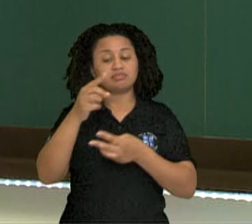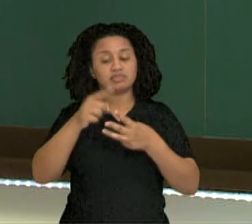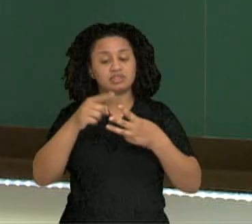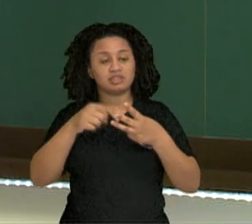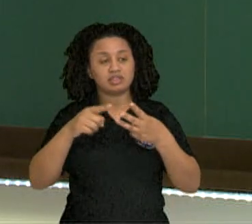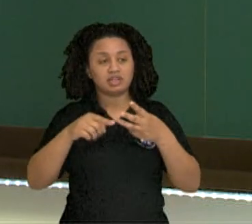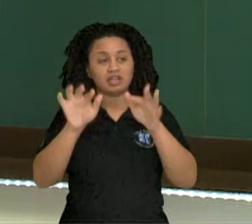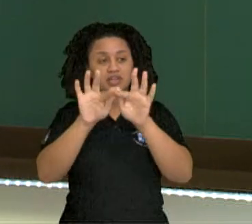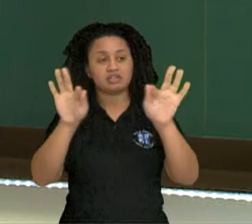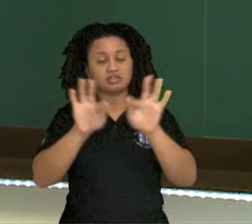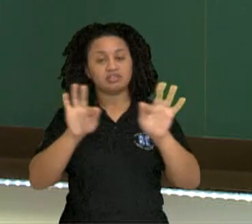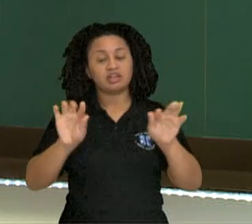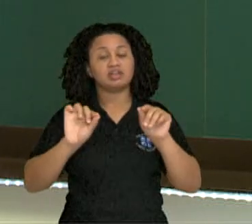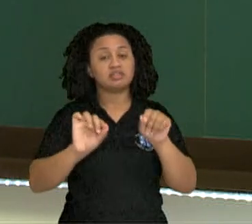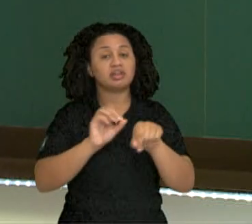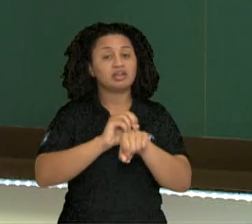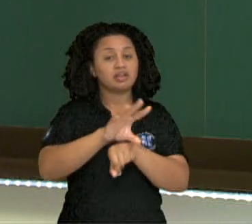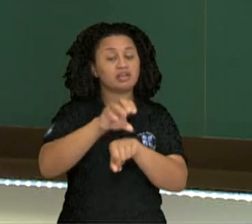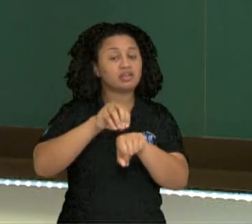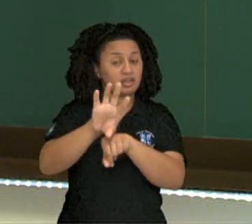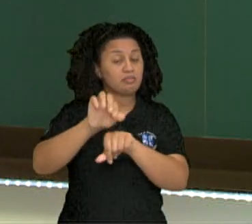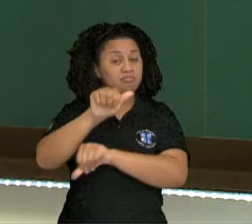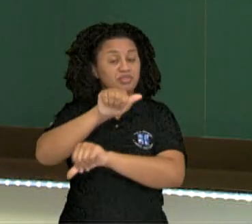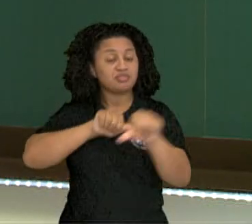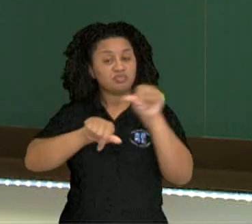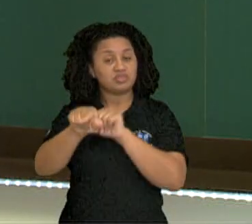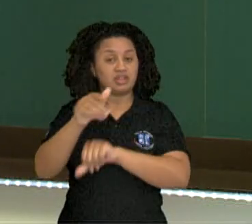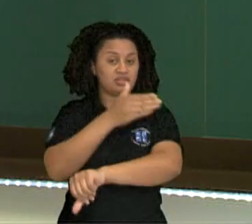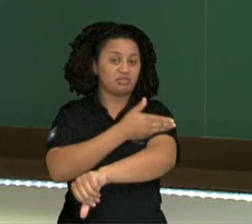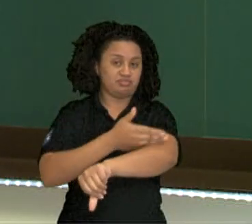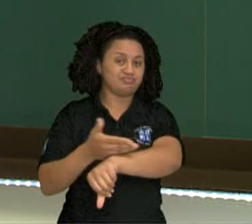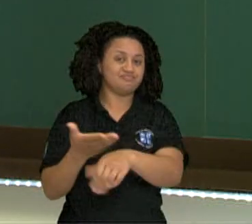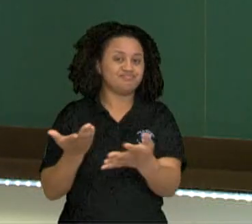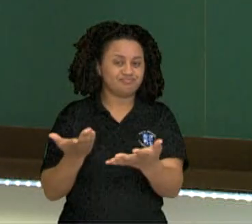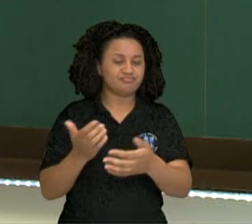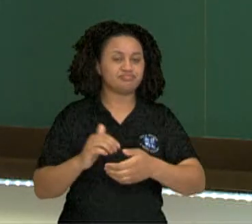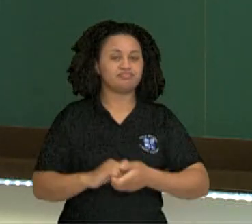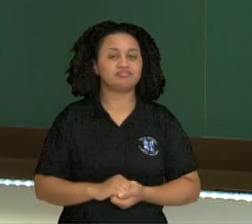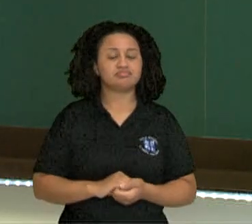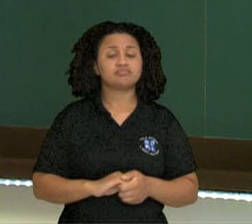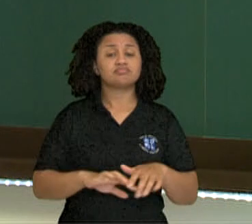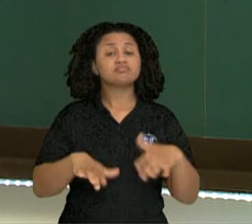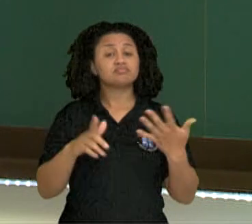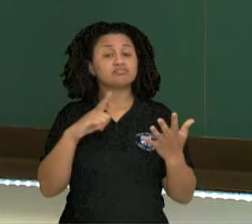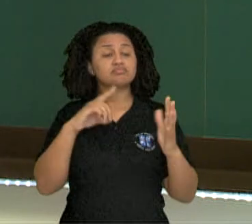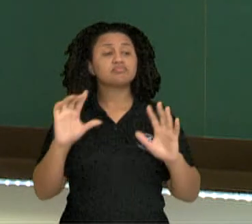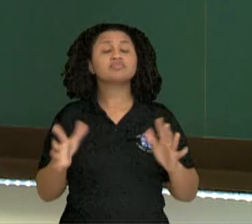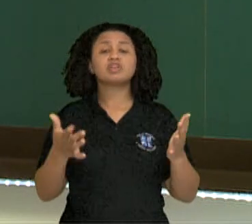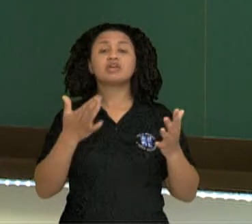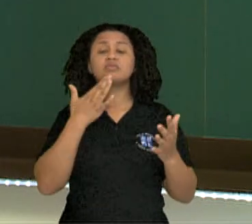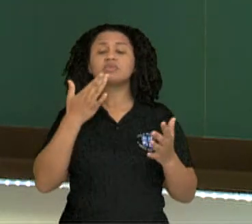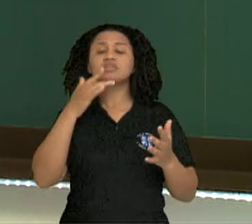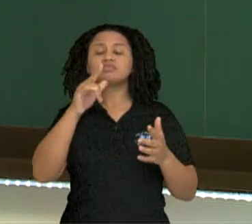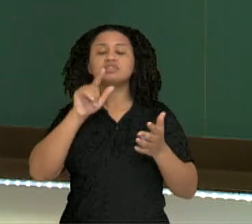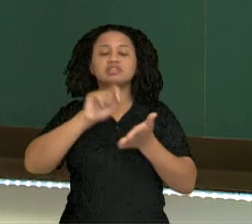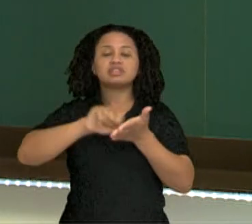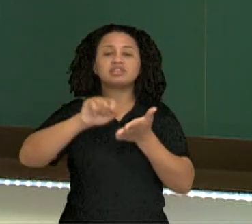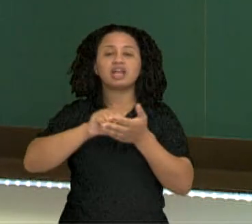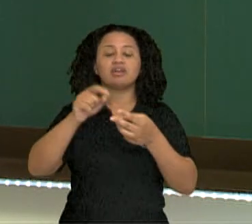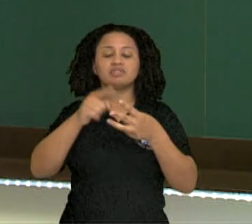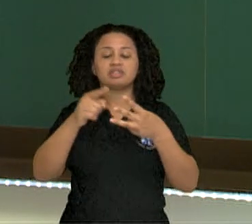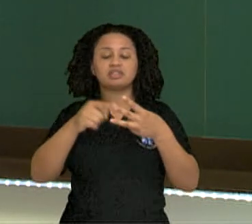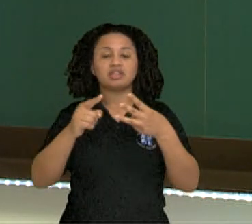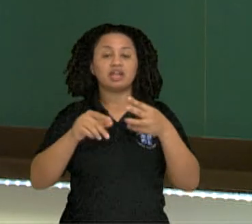recomendações para cambiar este hábito. Então, diante disso, né, desse fato, eu peço que você escreva